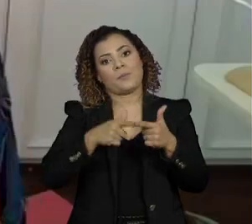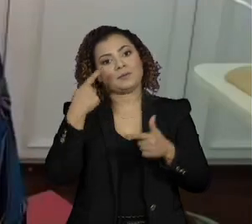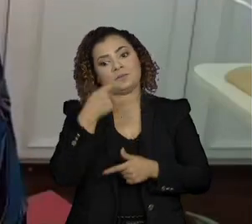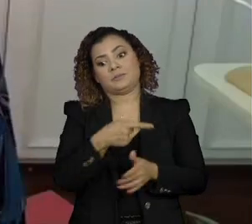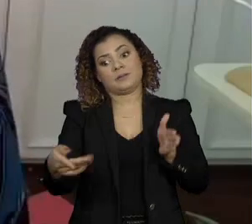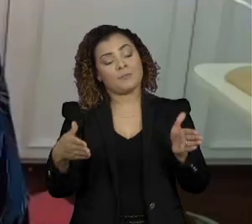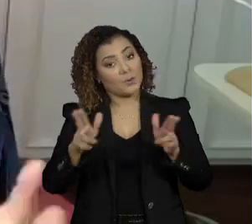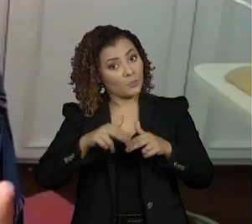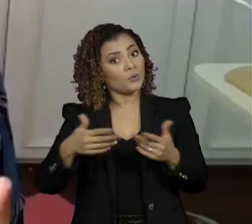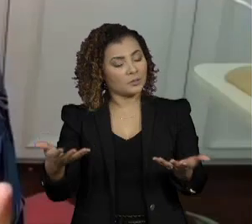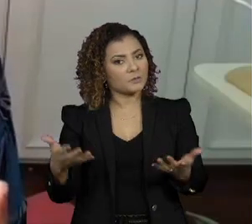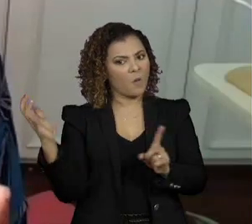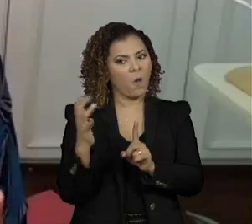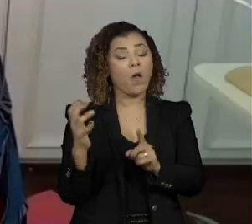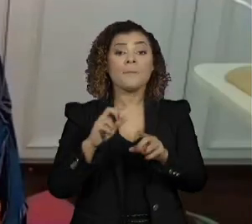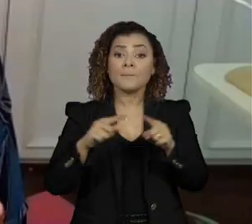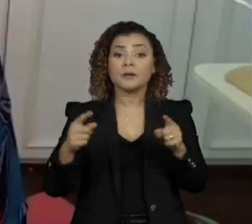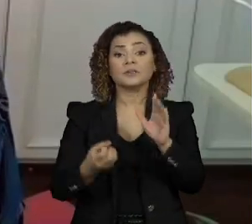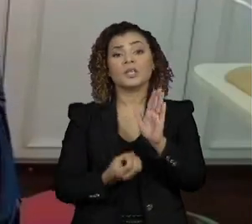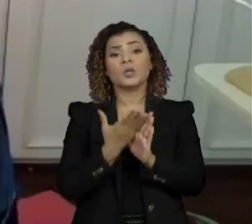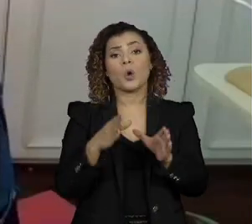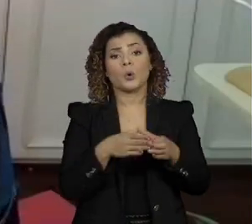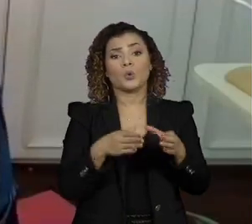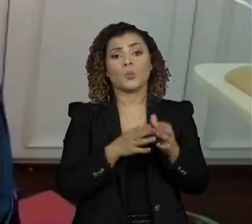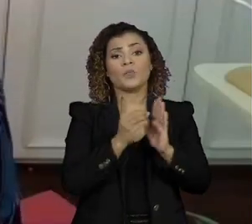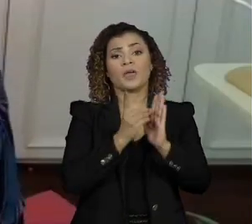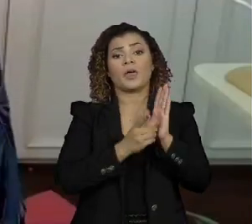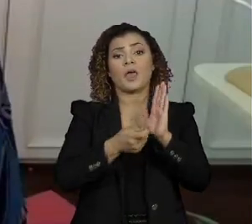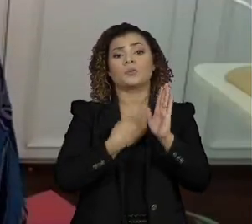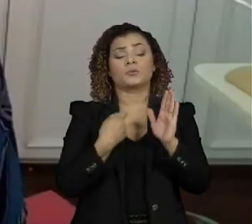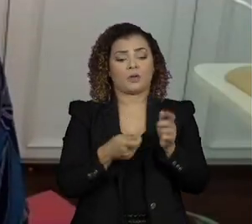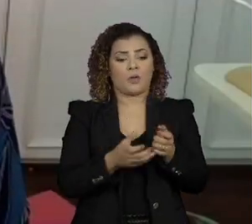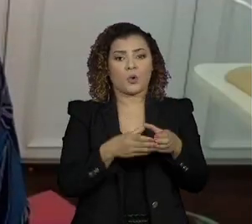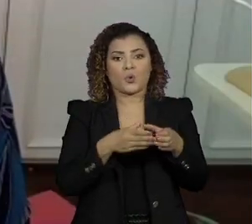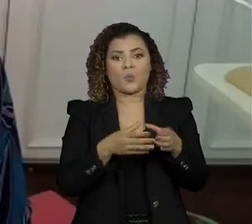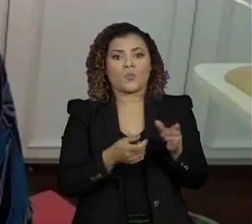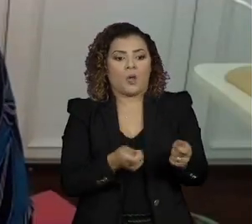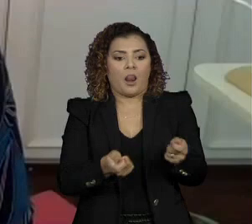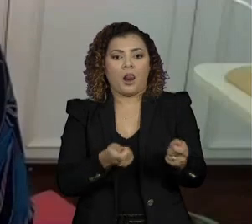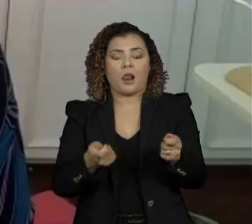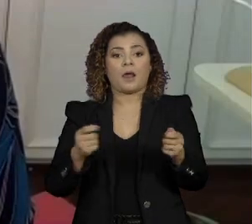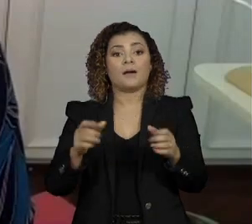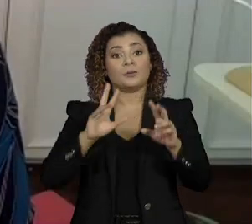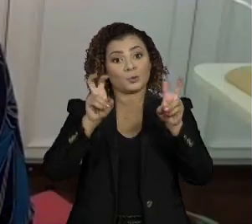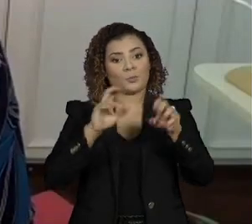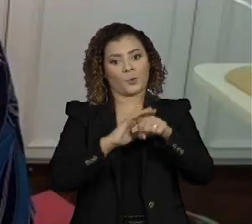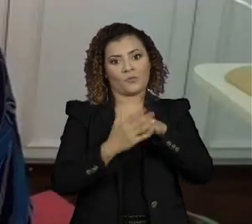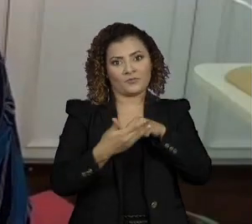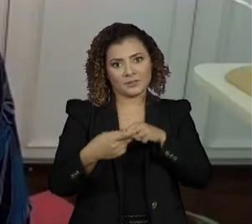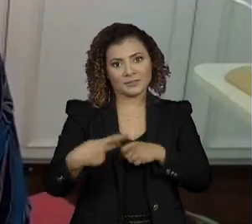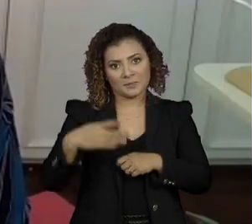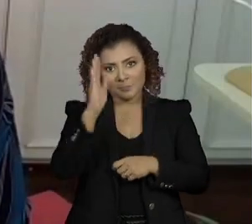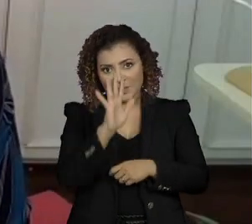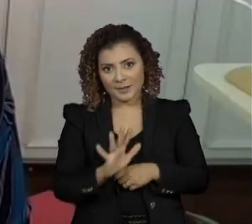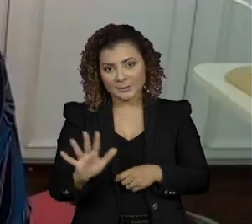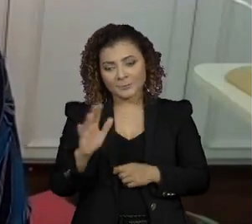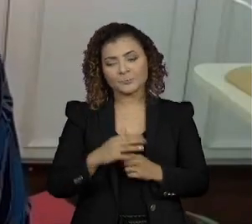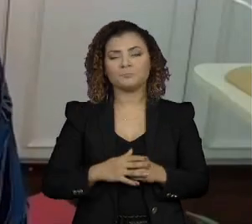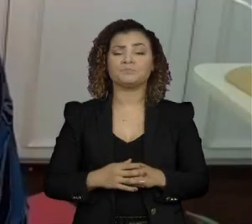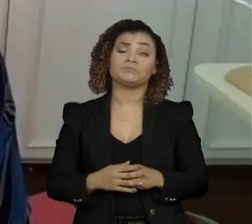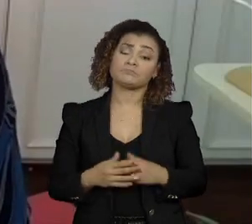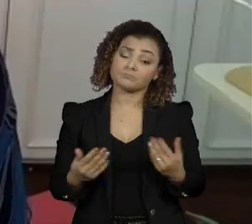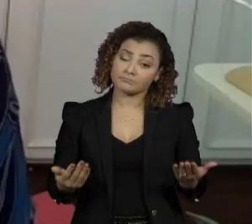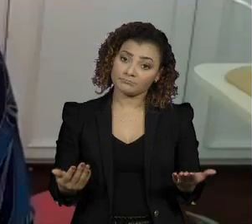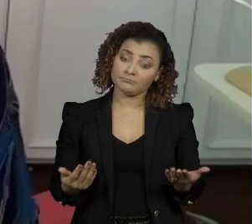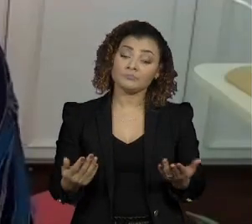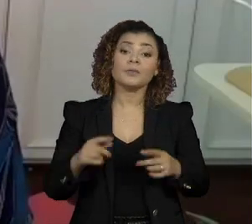Quanto ao comitê, o presidente criou por decreto um comitê de coordenação da resposta brasileira à Covid-19,